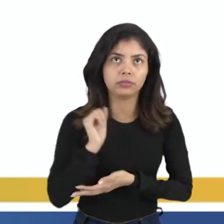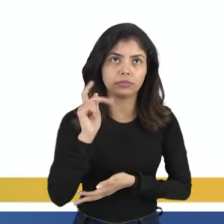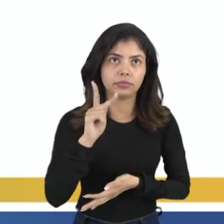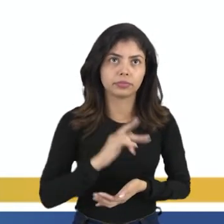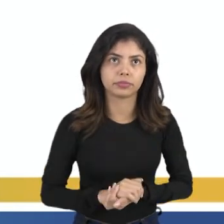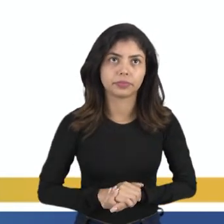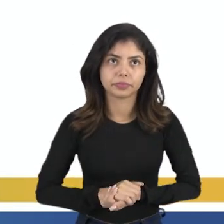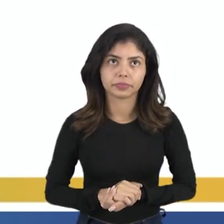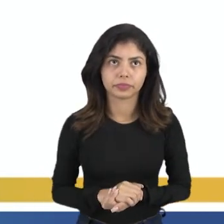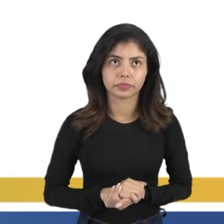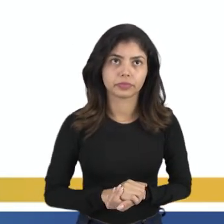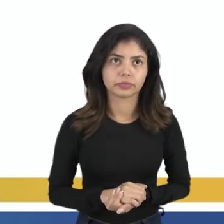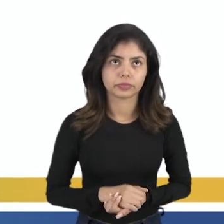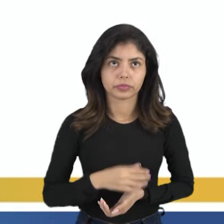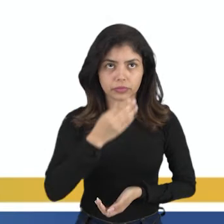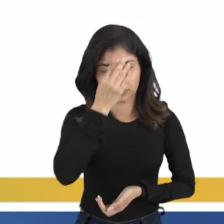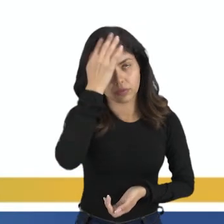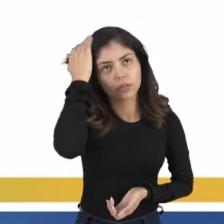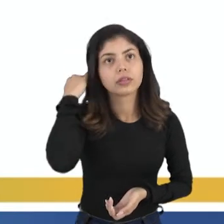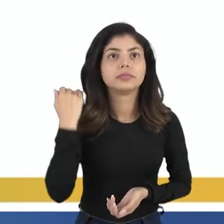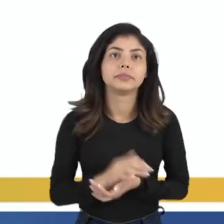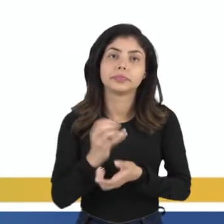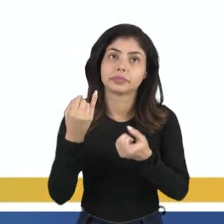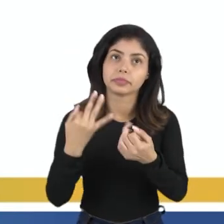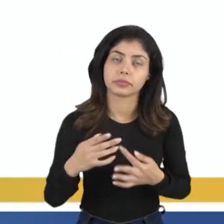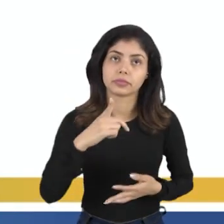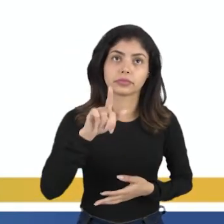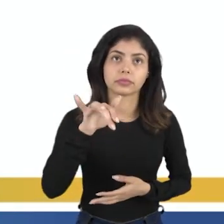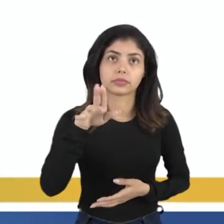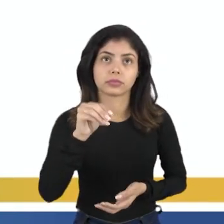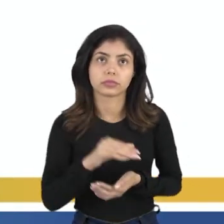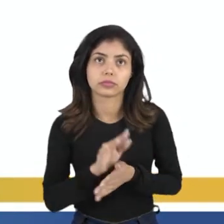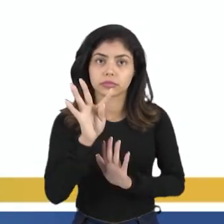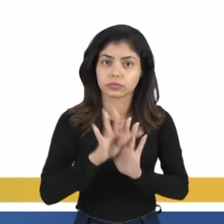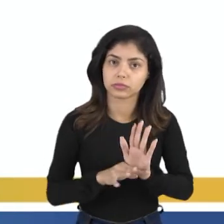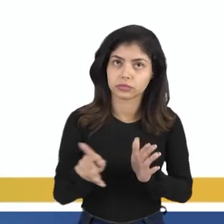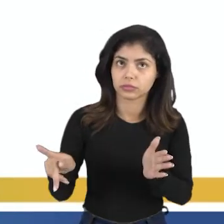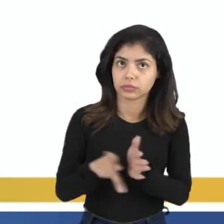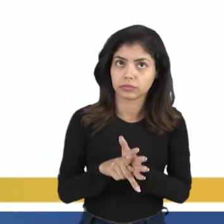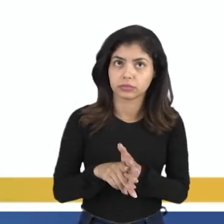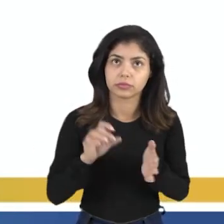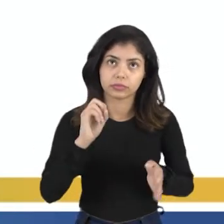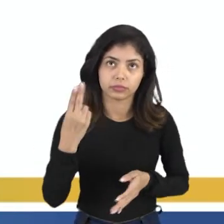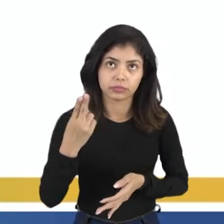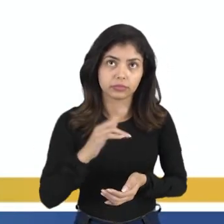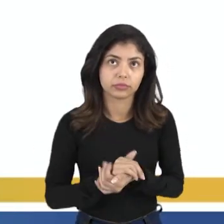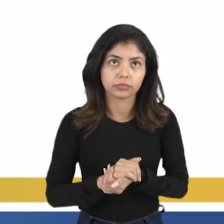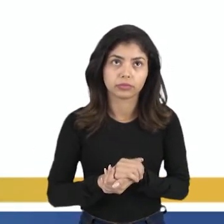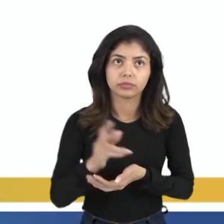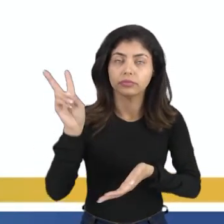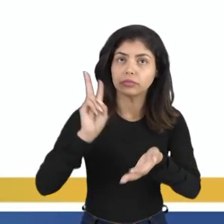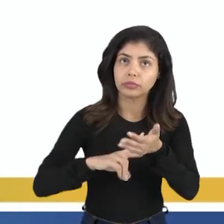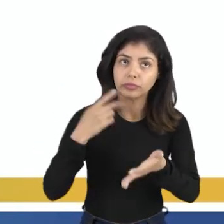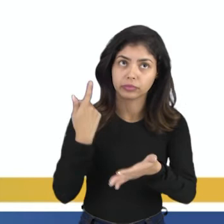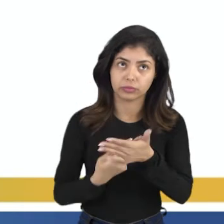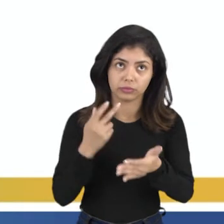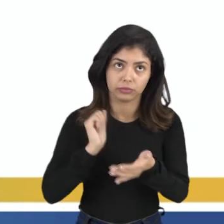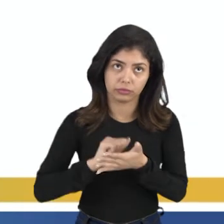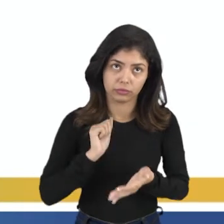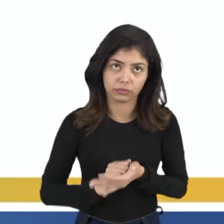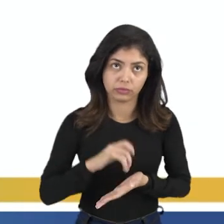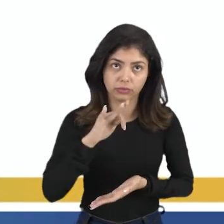ok? Na letra D, nós temos, trata-se de um plágio do texto-fonte, ou seja, uma